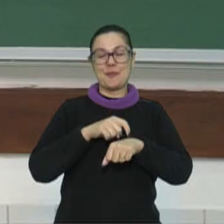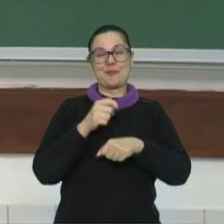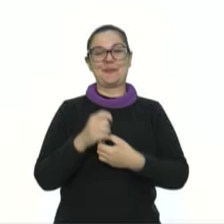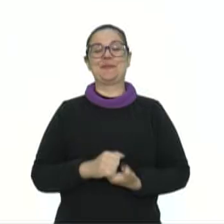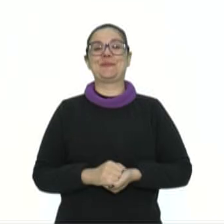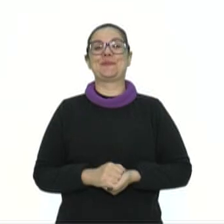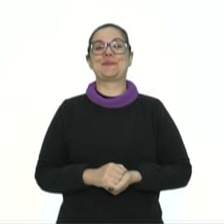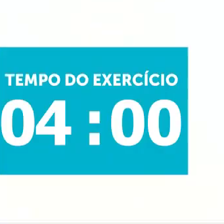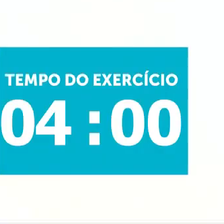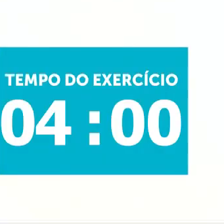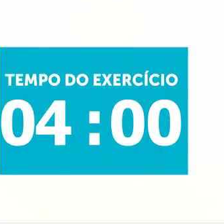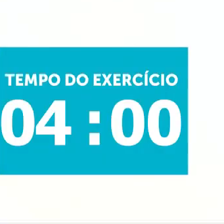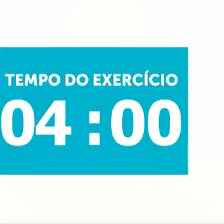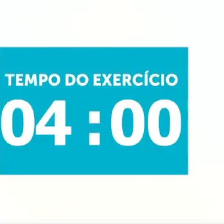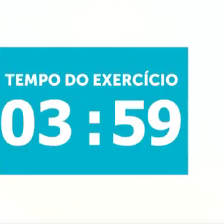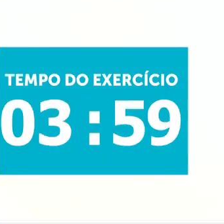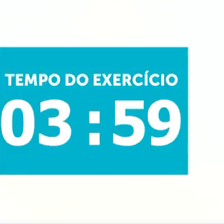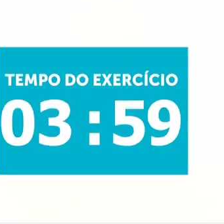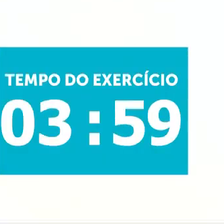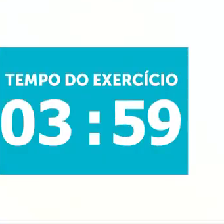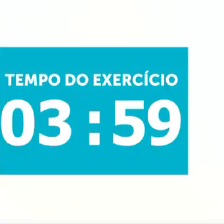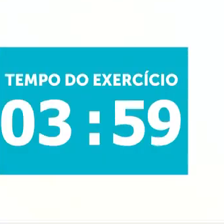volto.